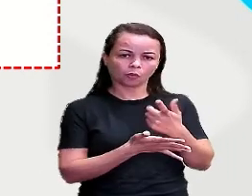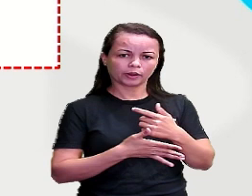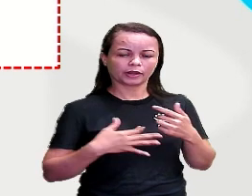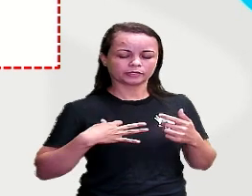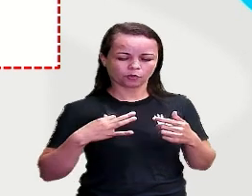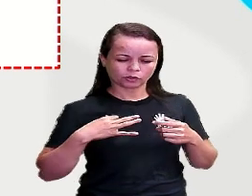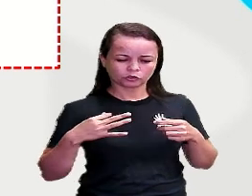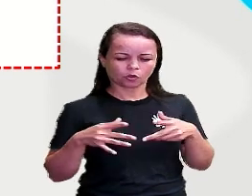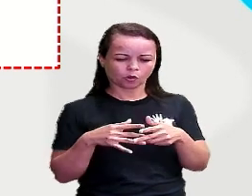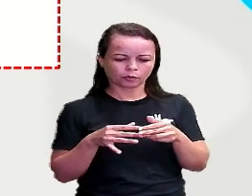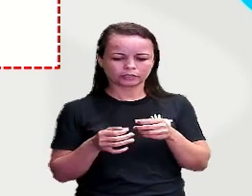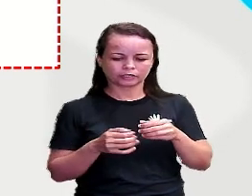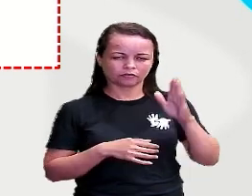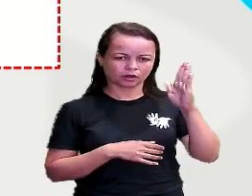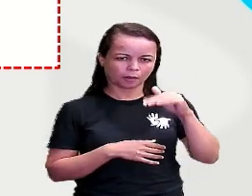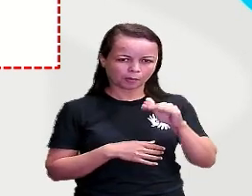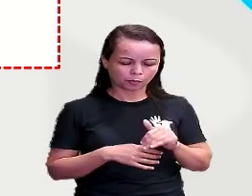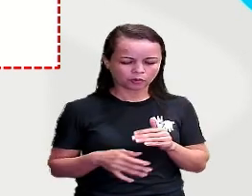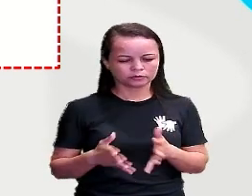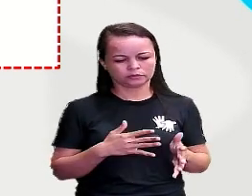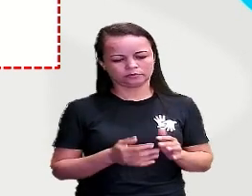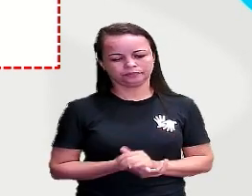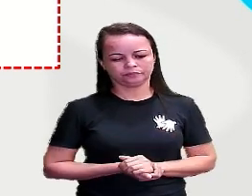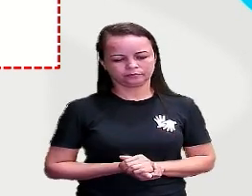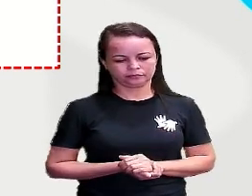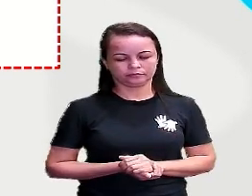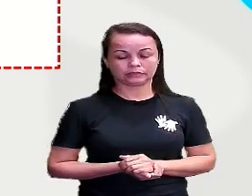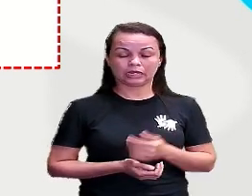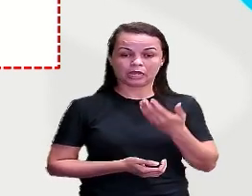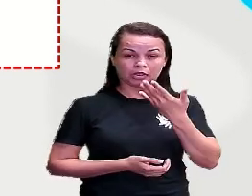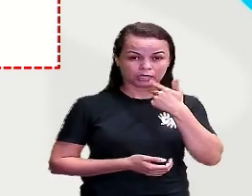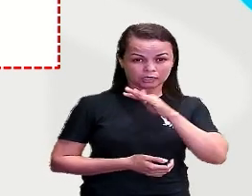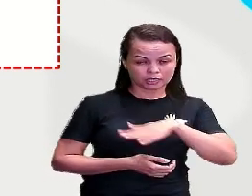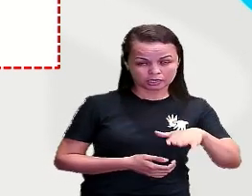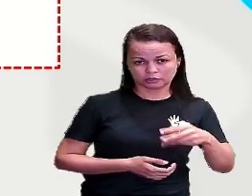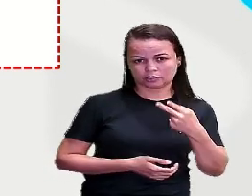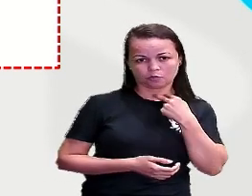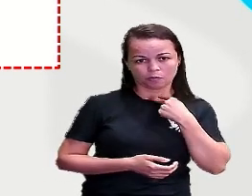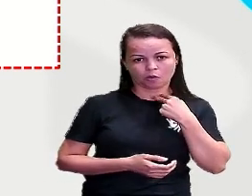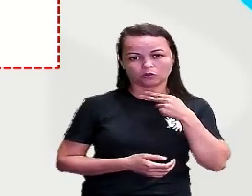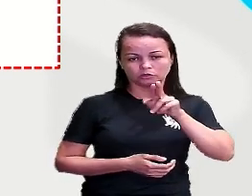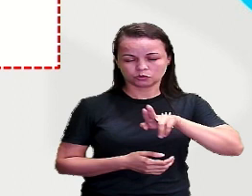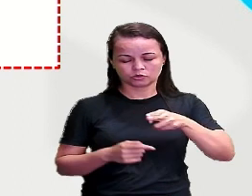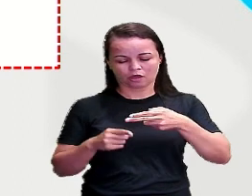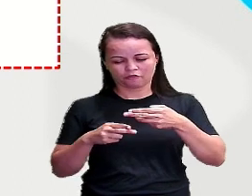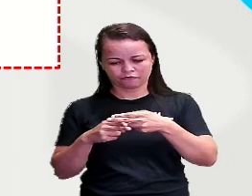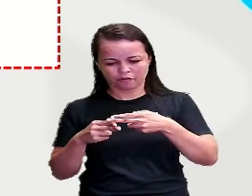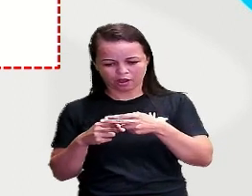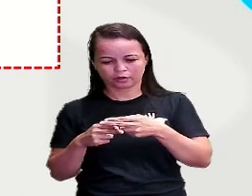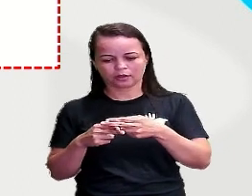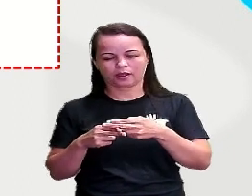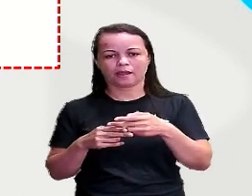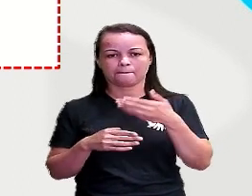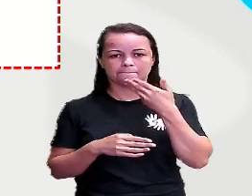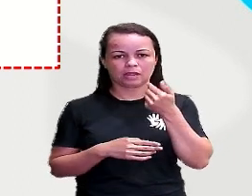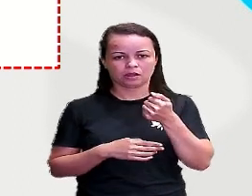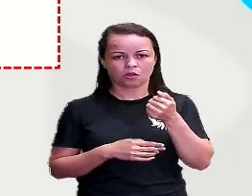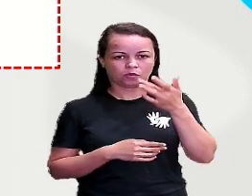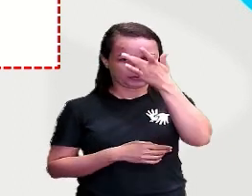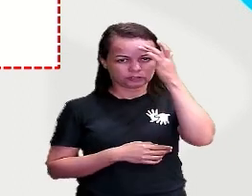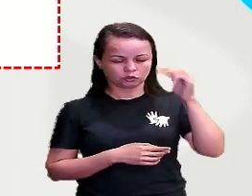promoção. Criança não pode usar faca, é melhor que um adulto corte. Então, há 3 situações diferentes, né?